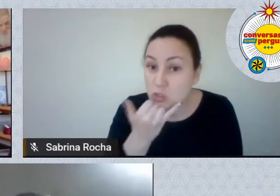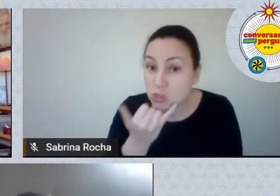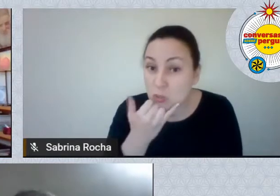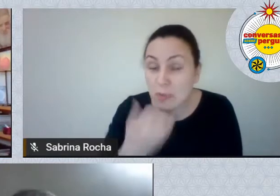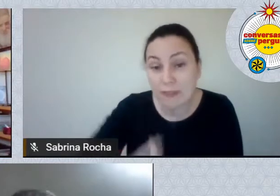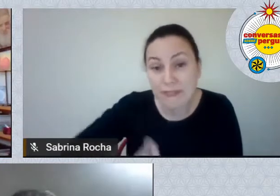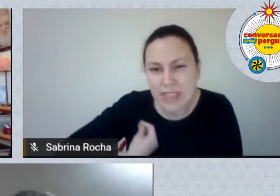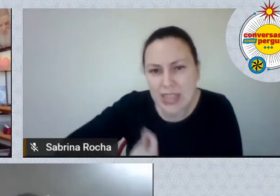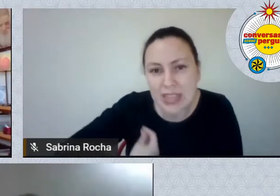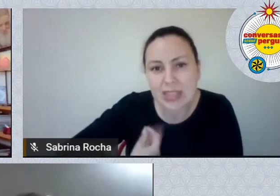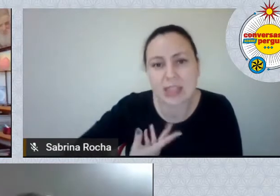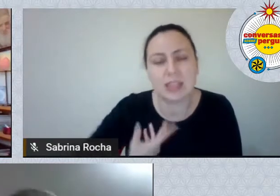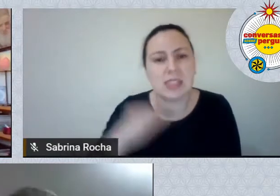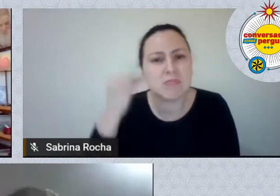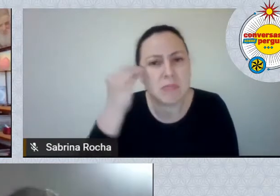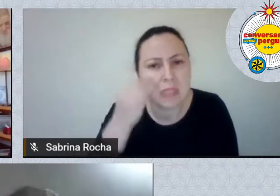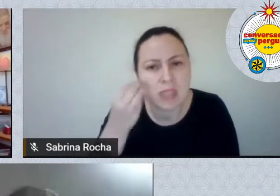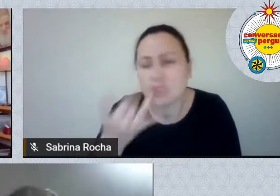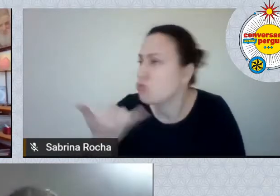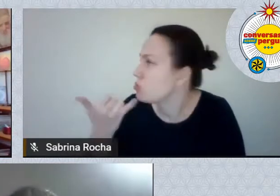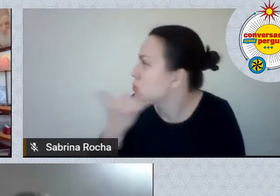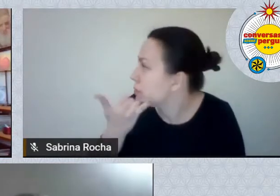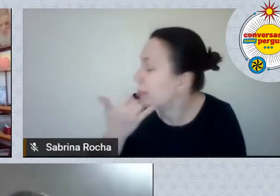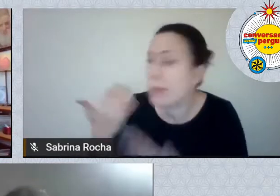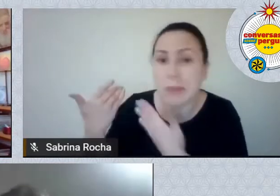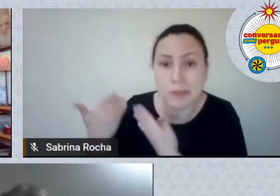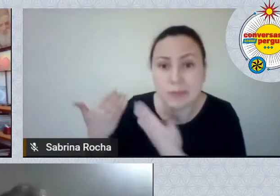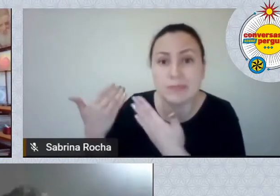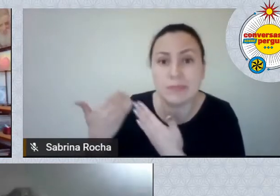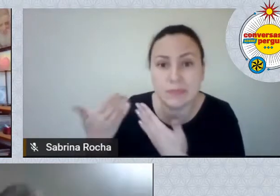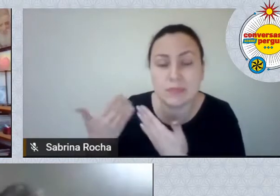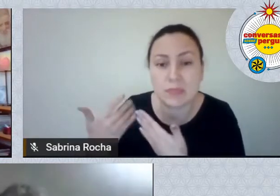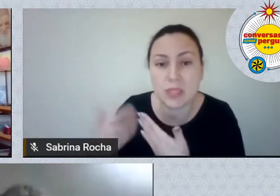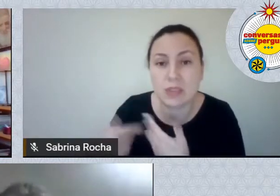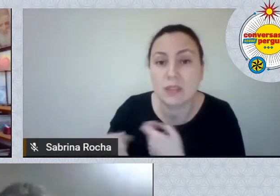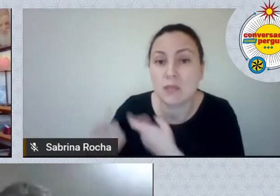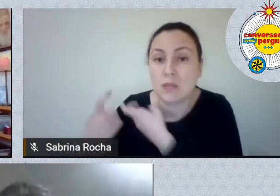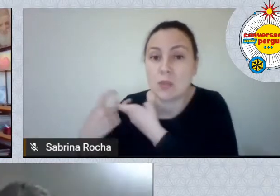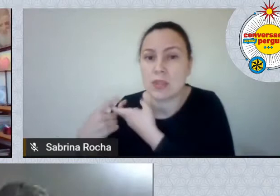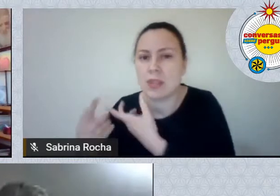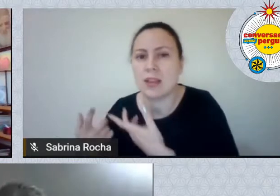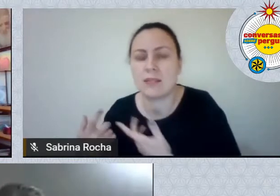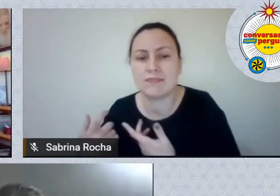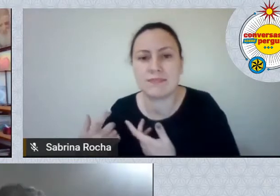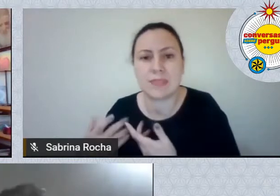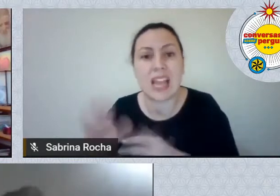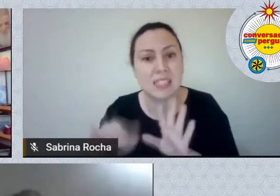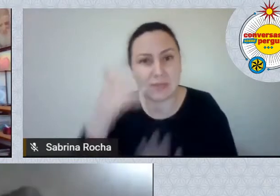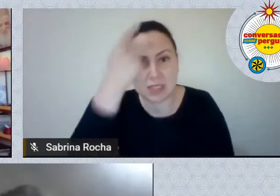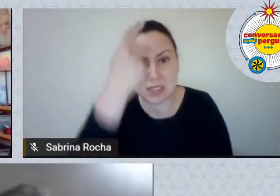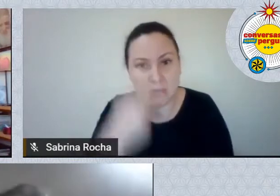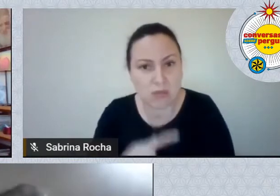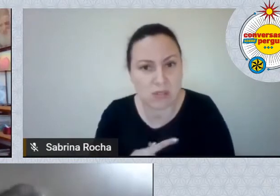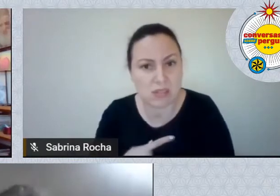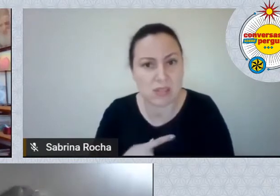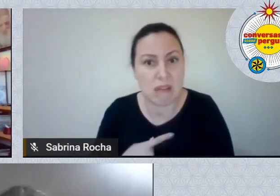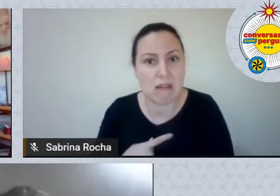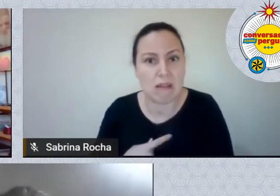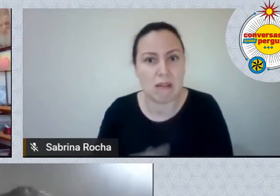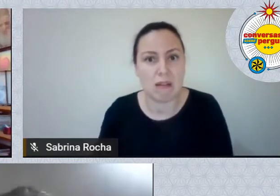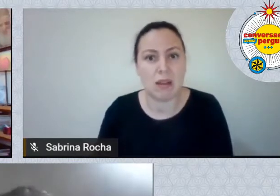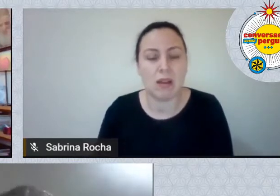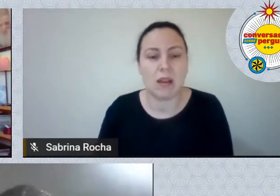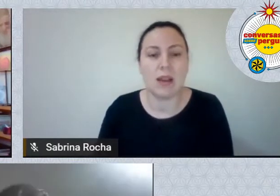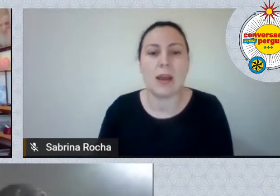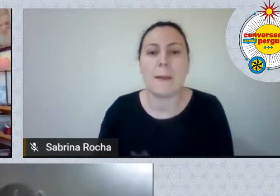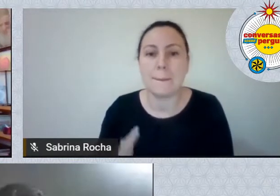para a experiência, desculpe para voltar atrás na ganância de sentido, para poder criar uma coisa